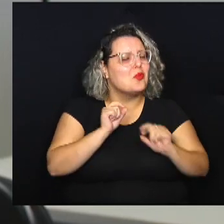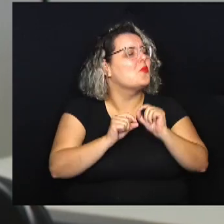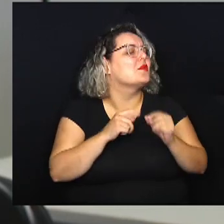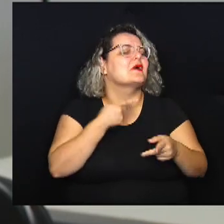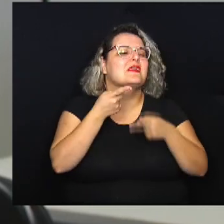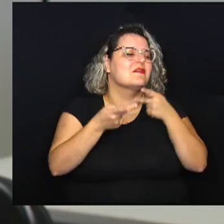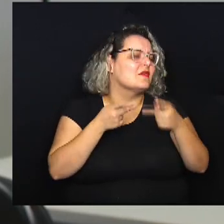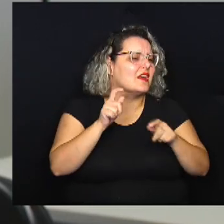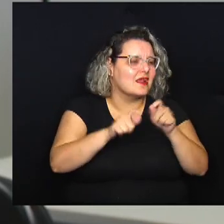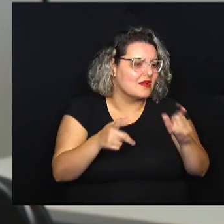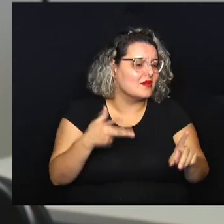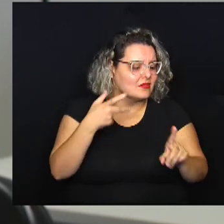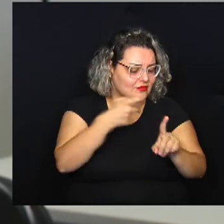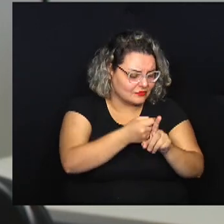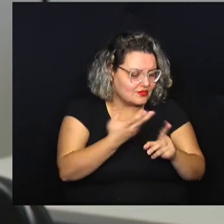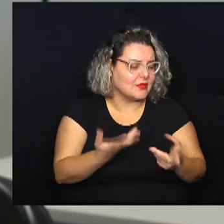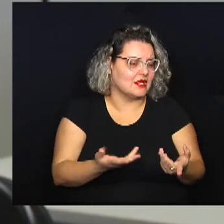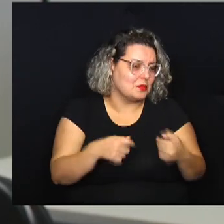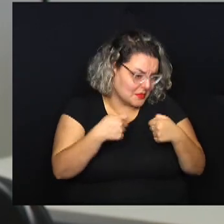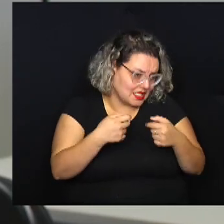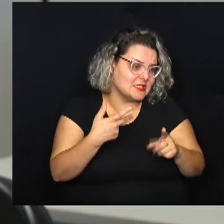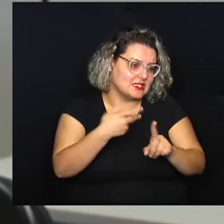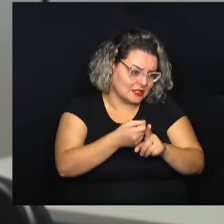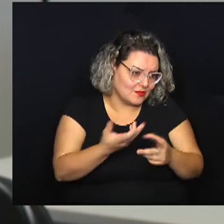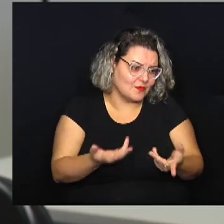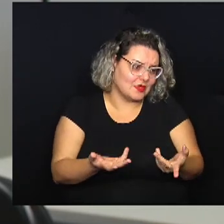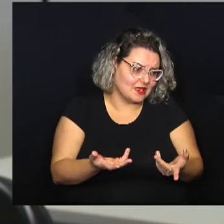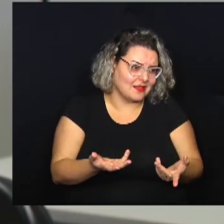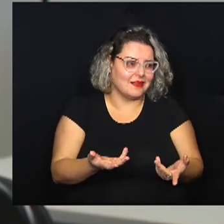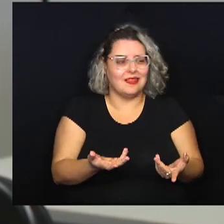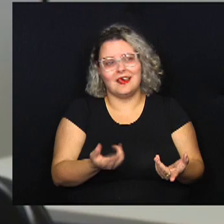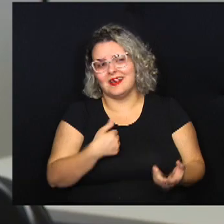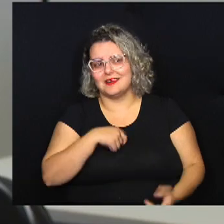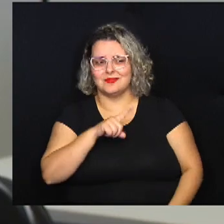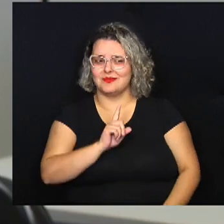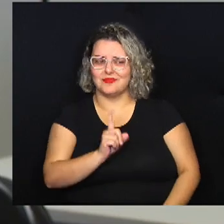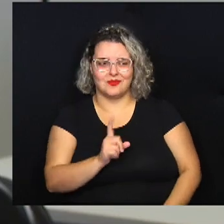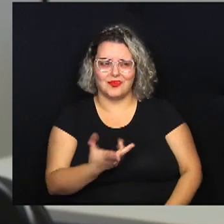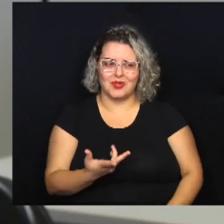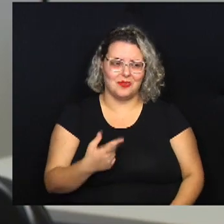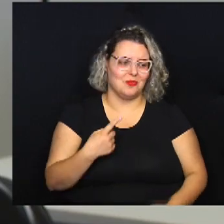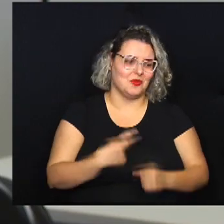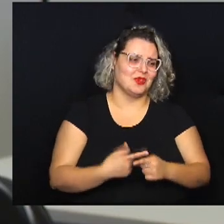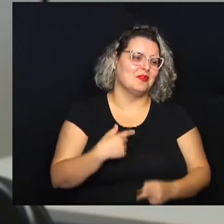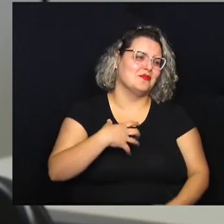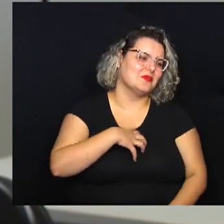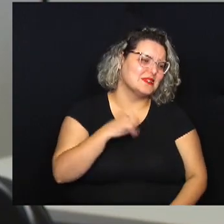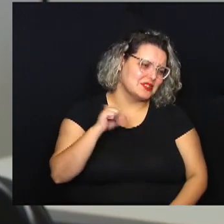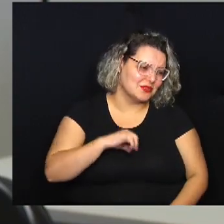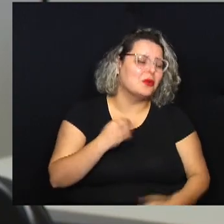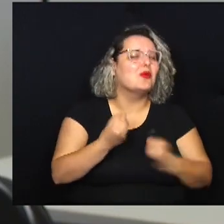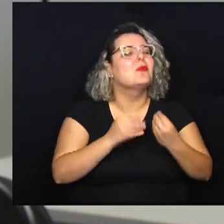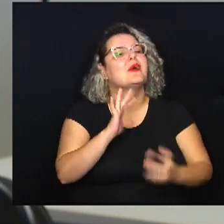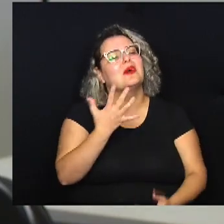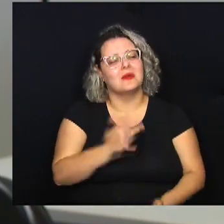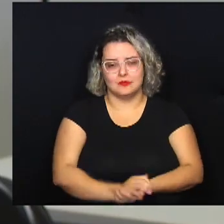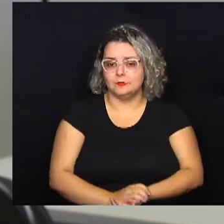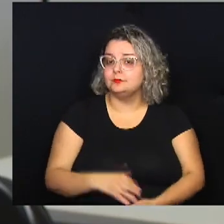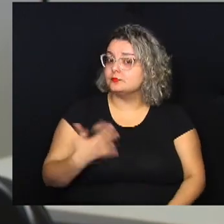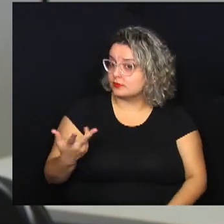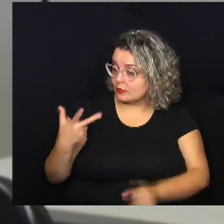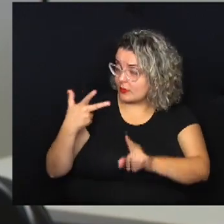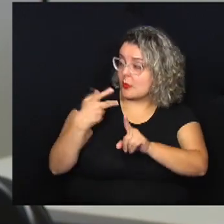dizer para a pessoa que precisa tomar a vacina, mas fala, eu não vou porque eu vou ficar mal? Como é que funciona? A